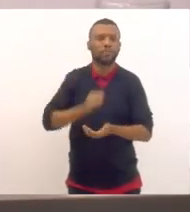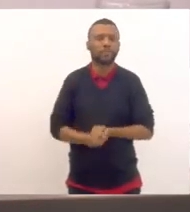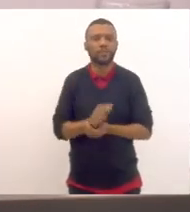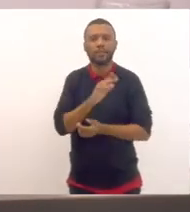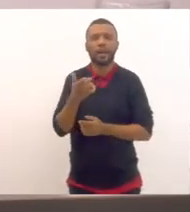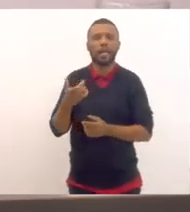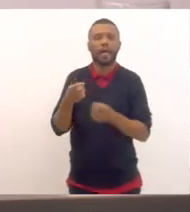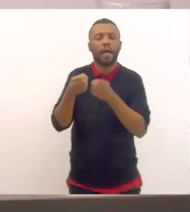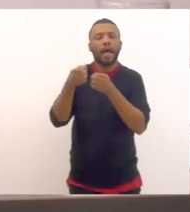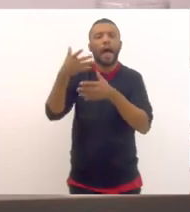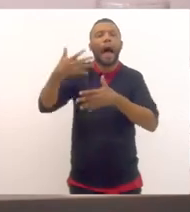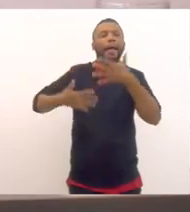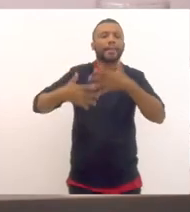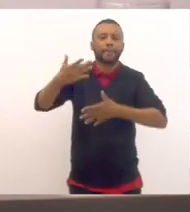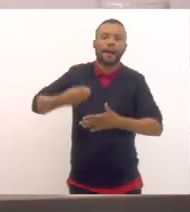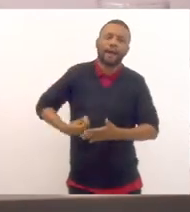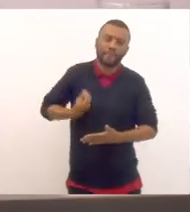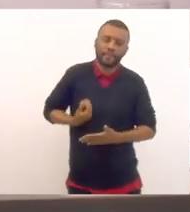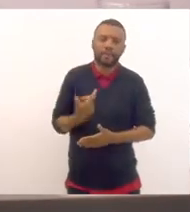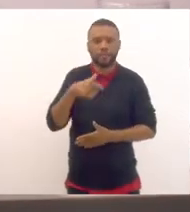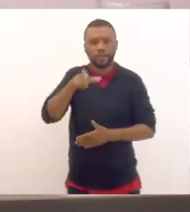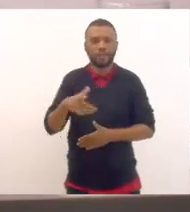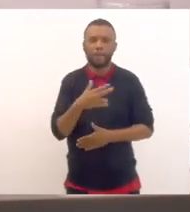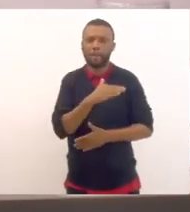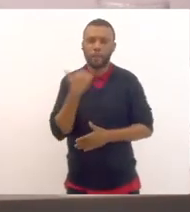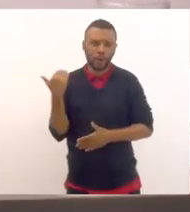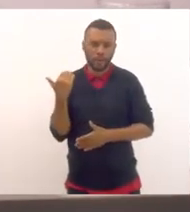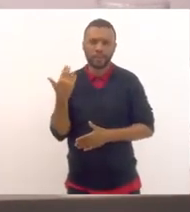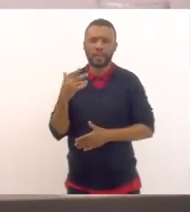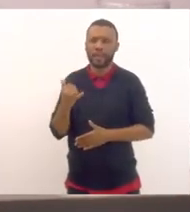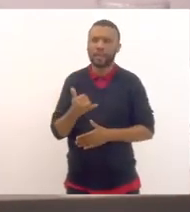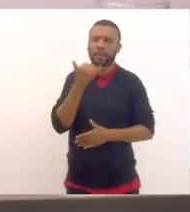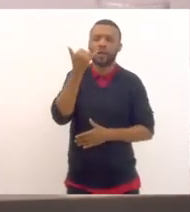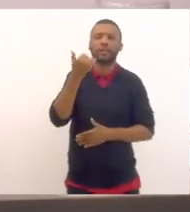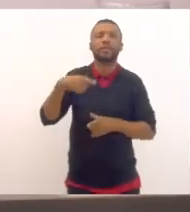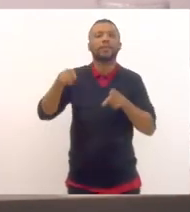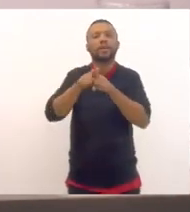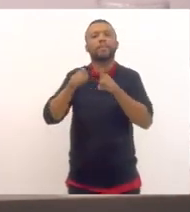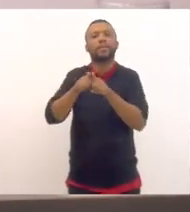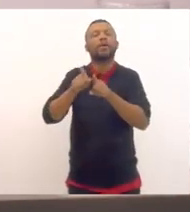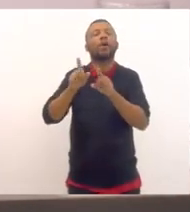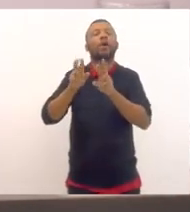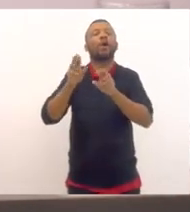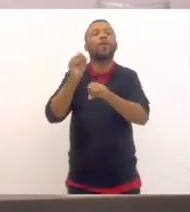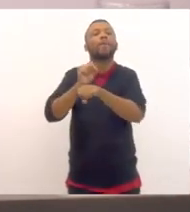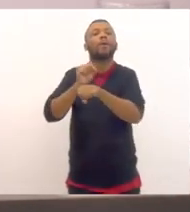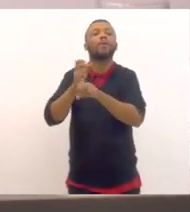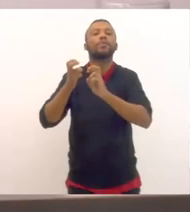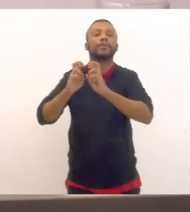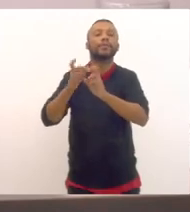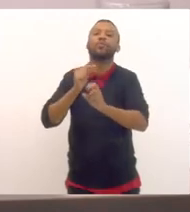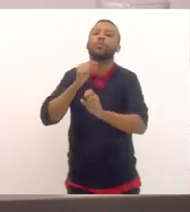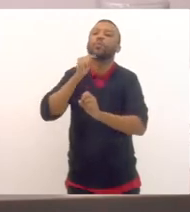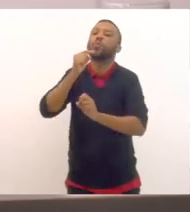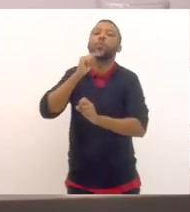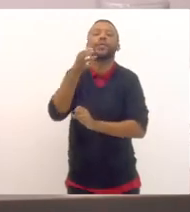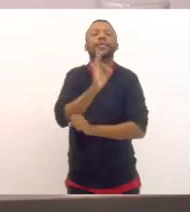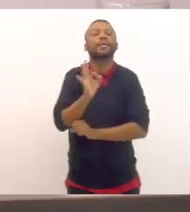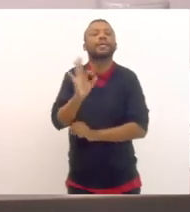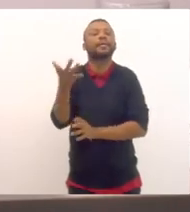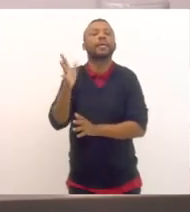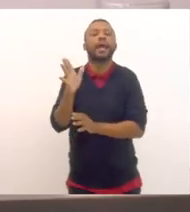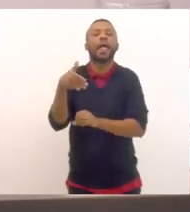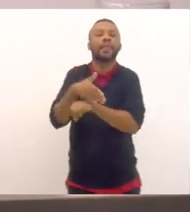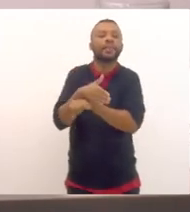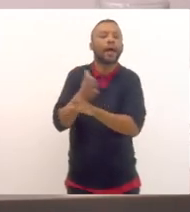afetar não sua vida de quem vai morrer naquele acidente como também das pessoas que estão esperando o trem nas estações não vão conseguir chegar você não vai chegar